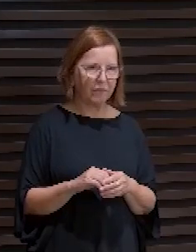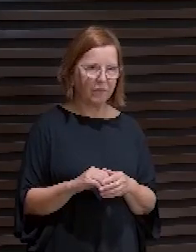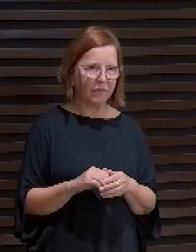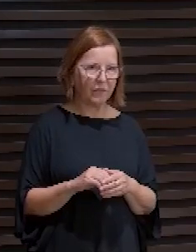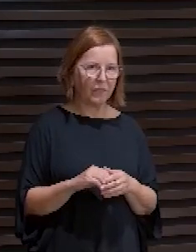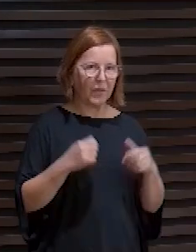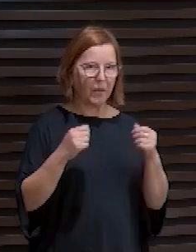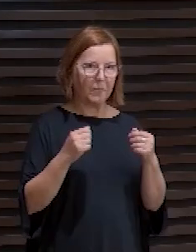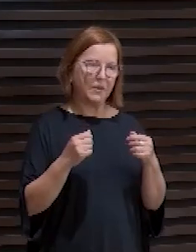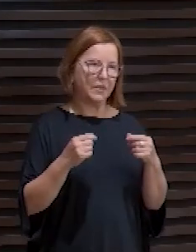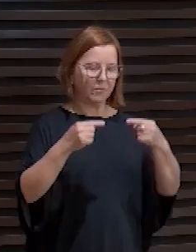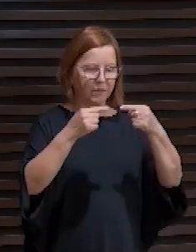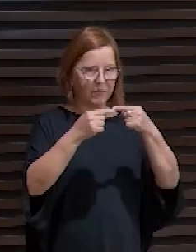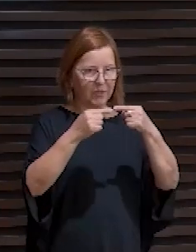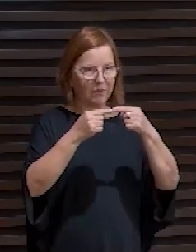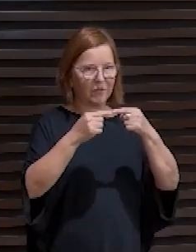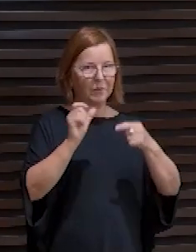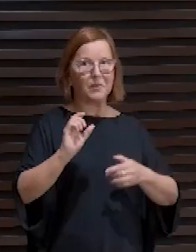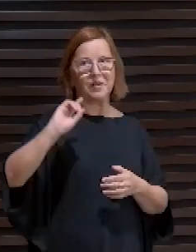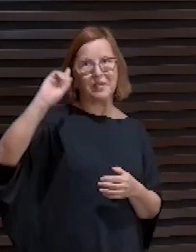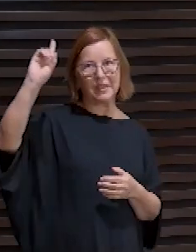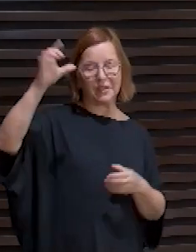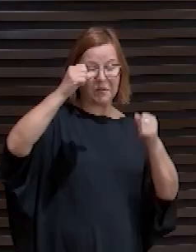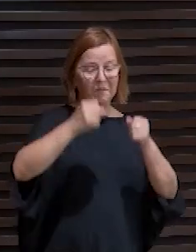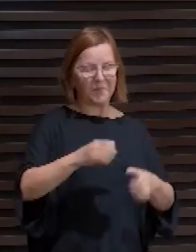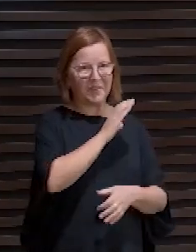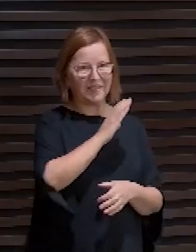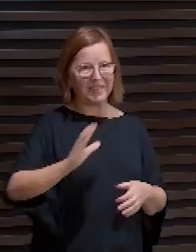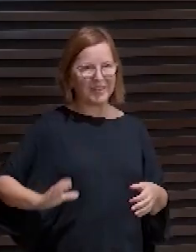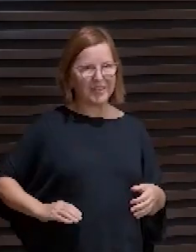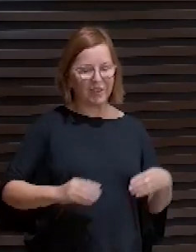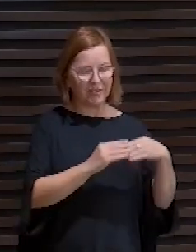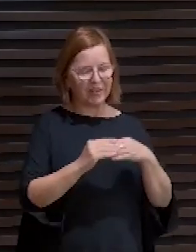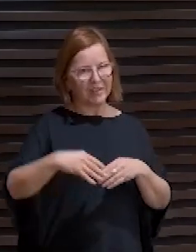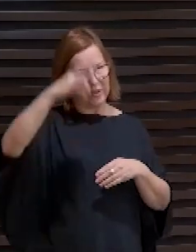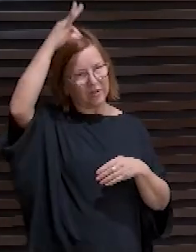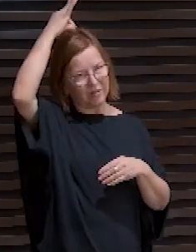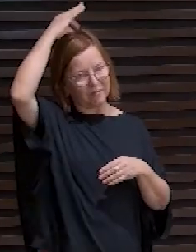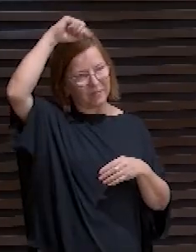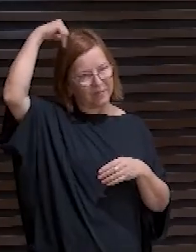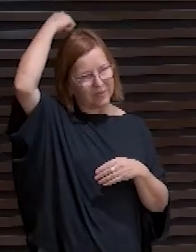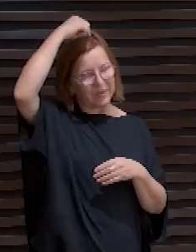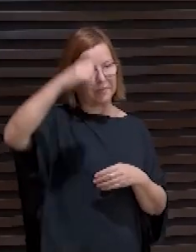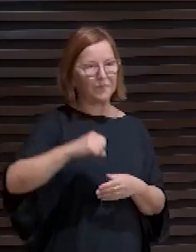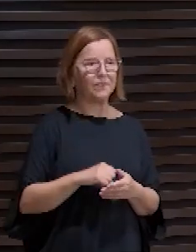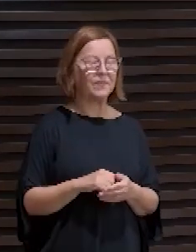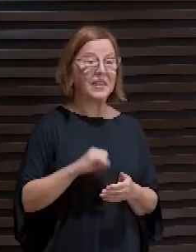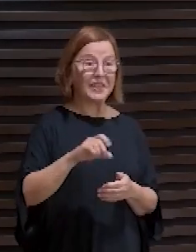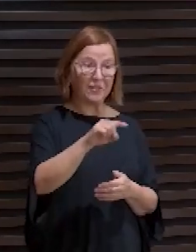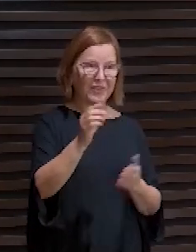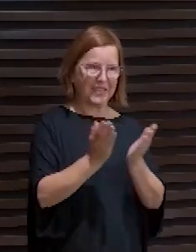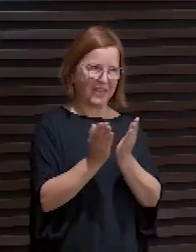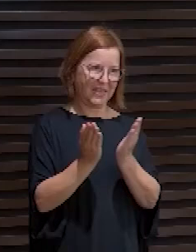palavra de Deus, na suficiência de Cristo e com a direção do Espírito Santo. Se você é um